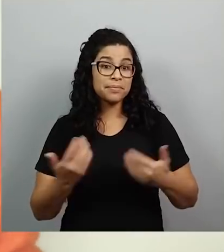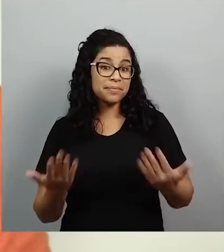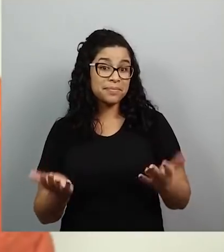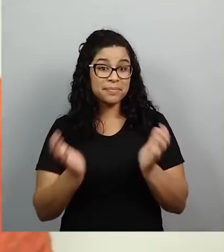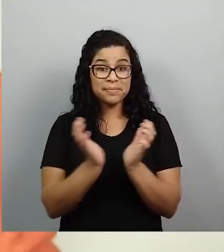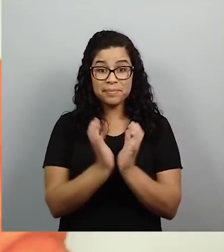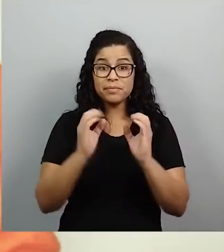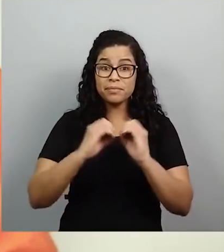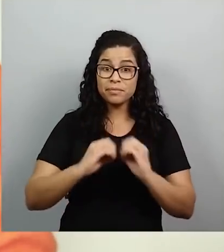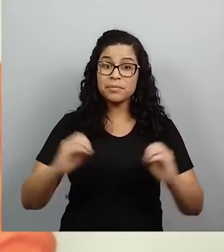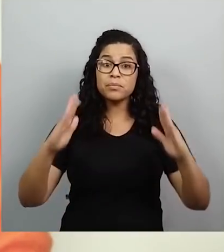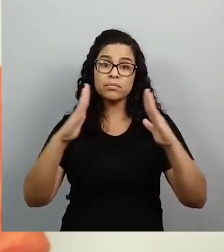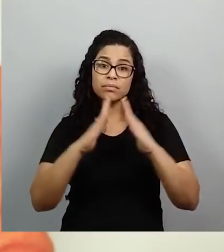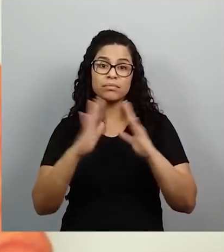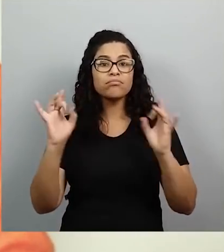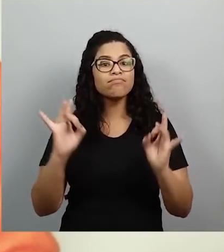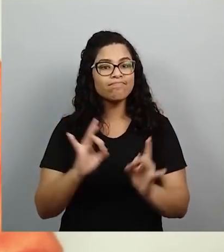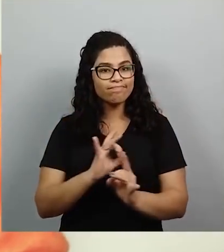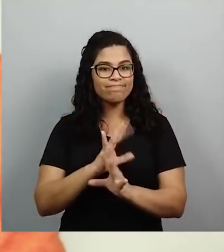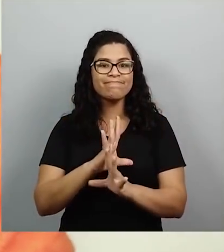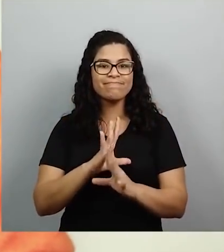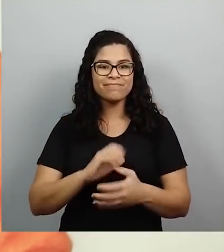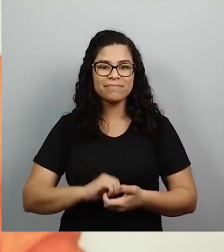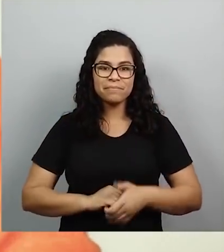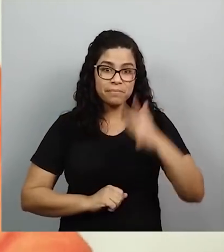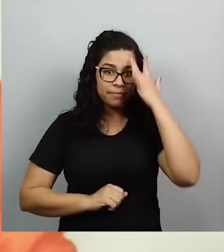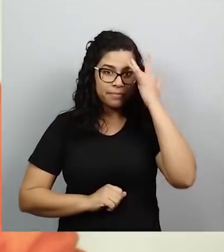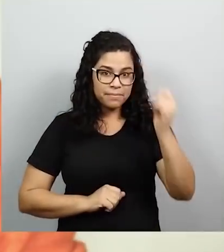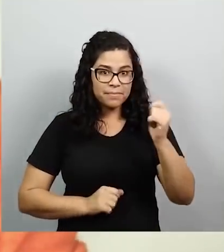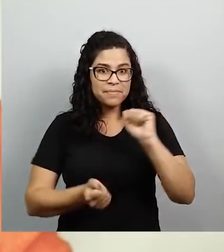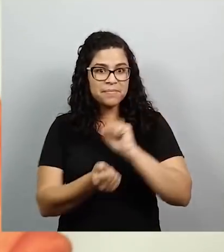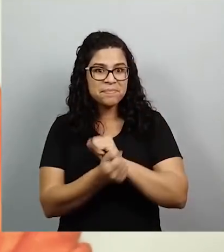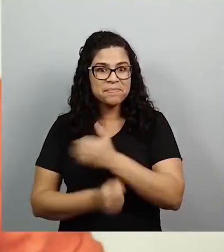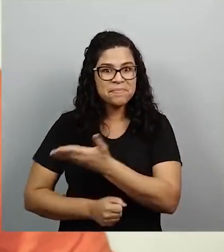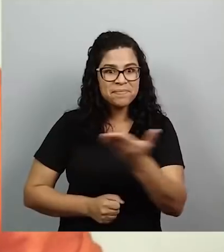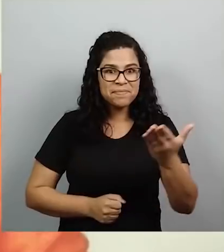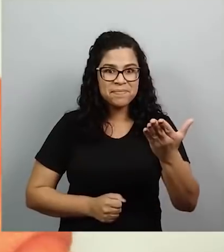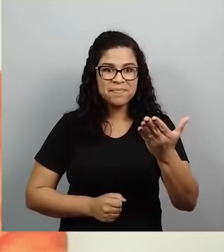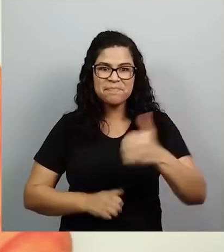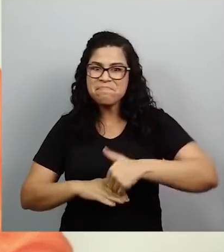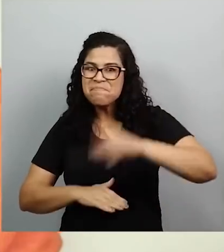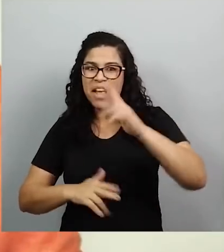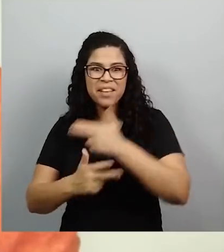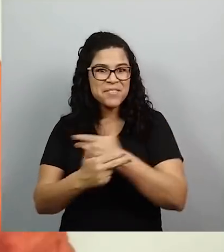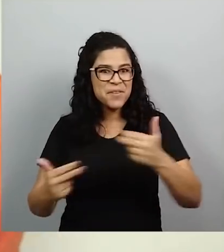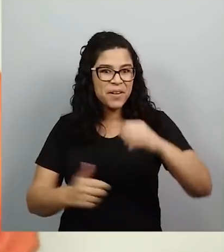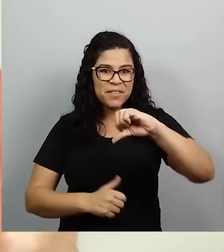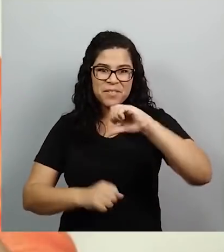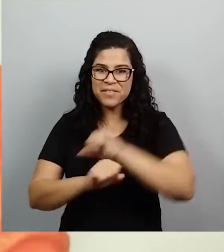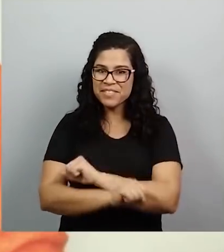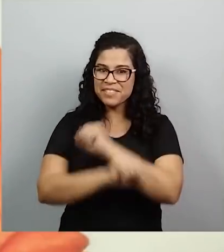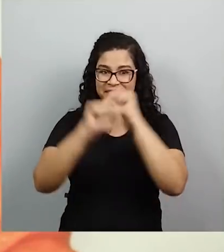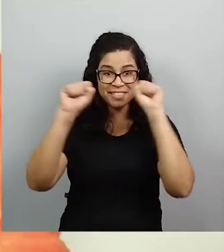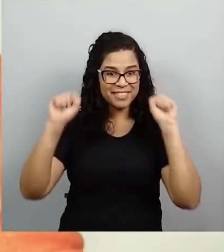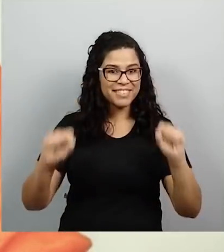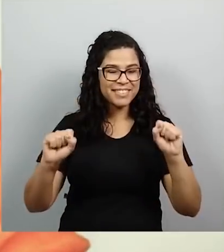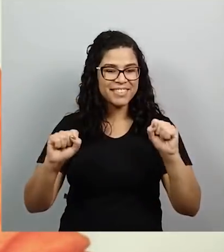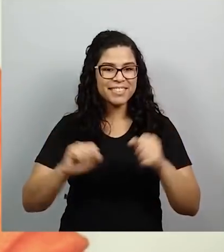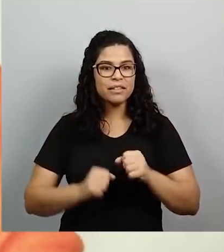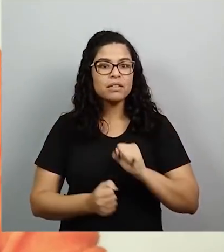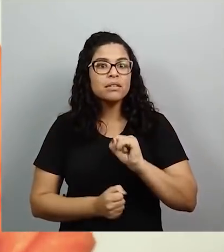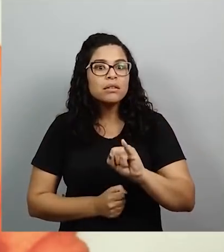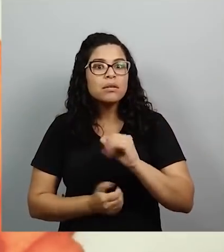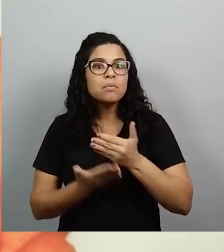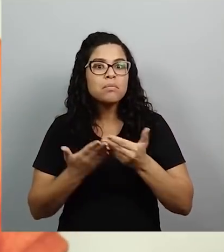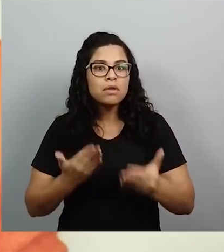Bom, turminha, e o programa de hoje chegou ao fim. Mas amanhã eu espero vocês com muito mais às 9 da manhã.